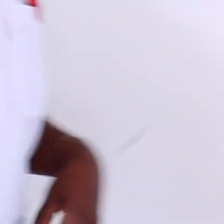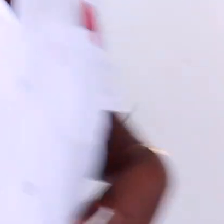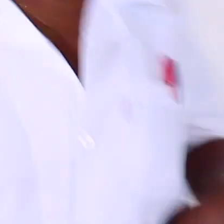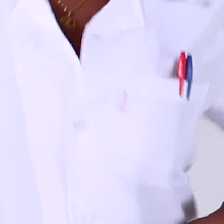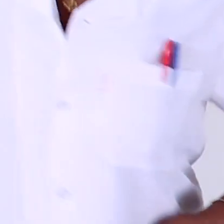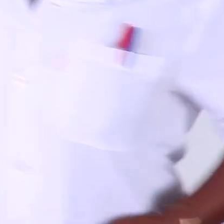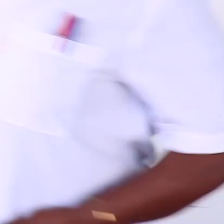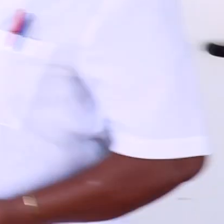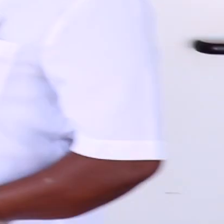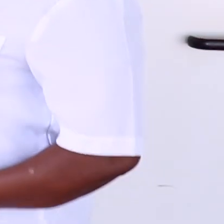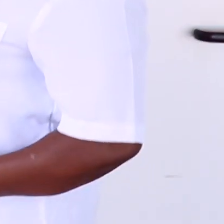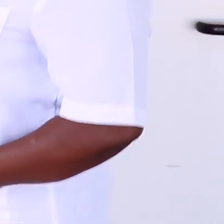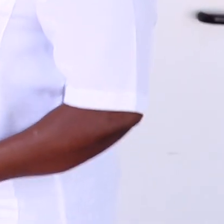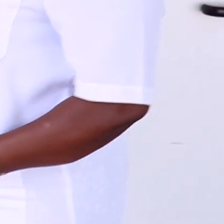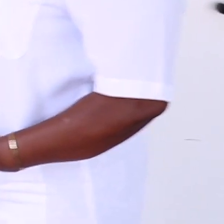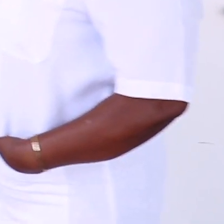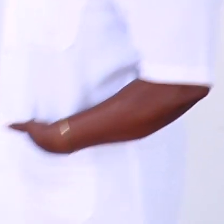Tchau! Tchau!